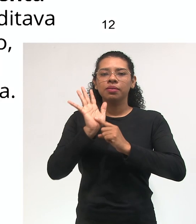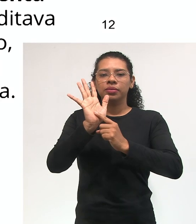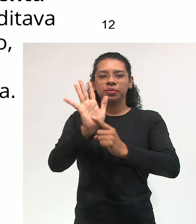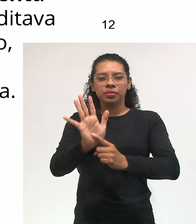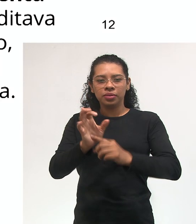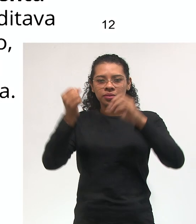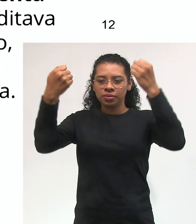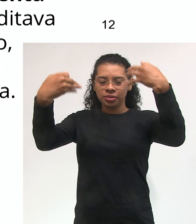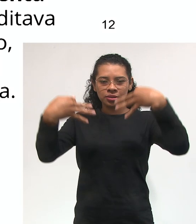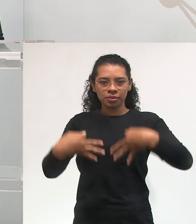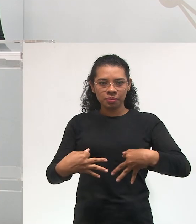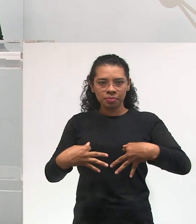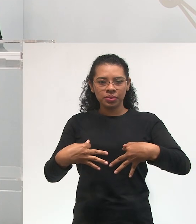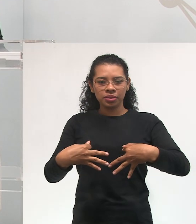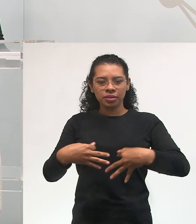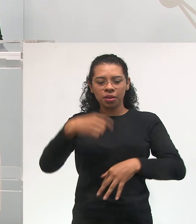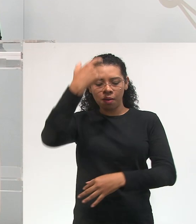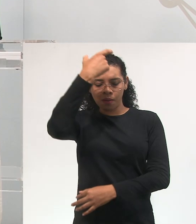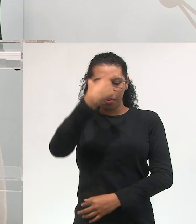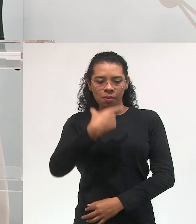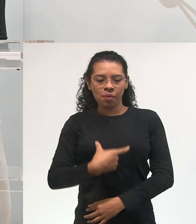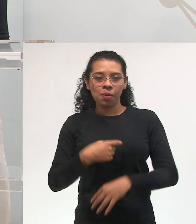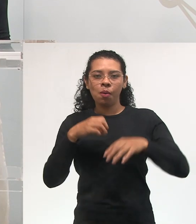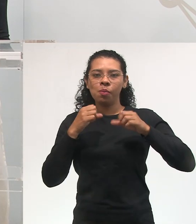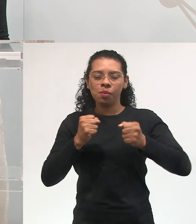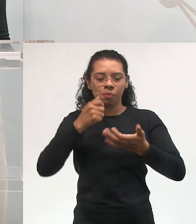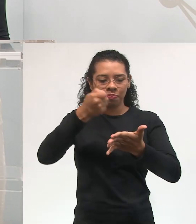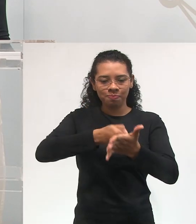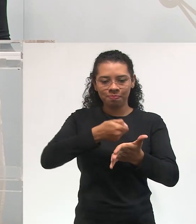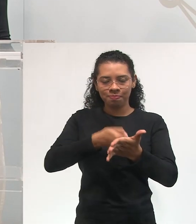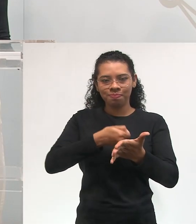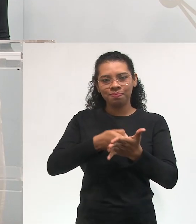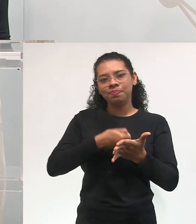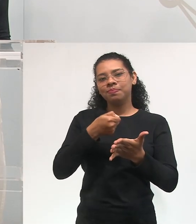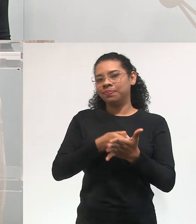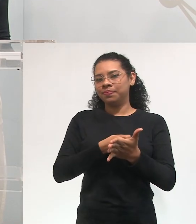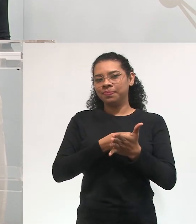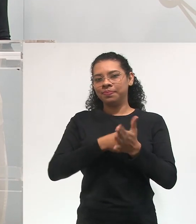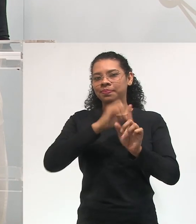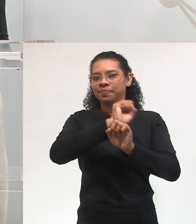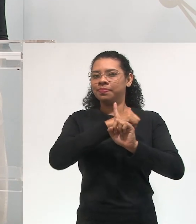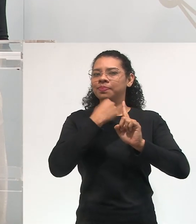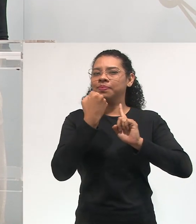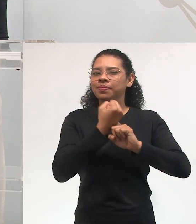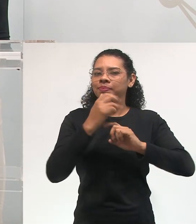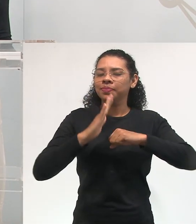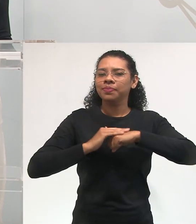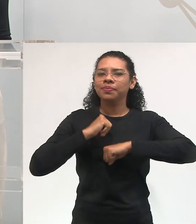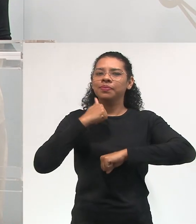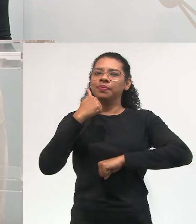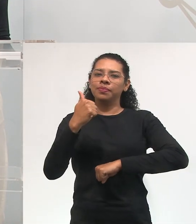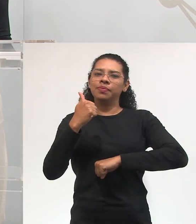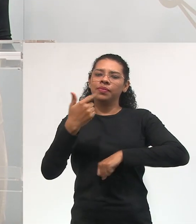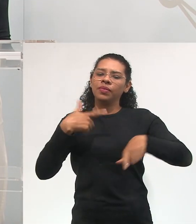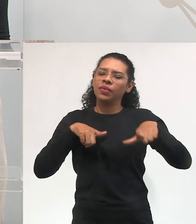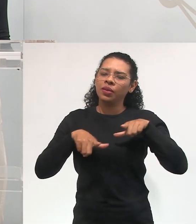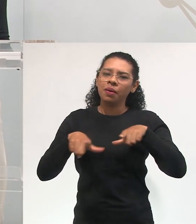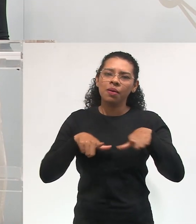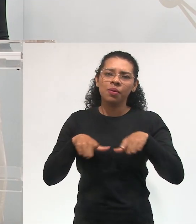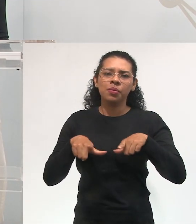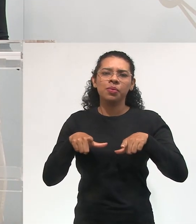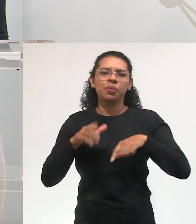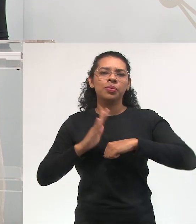pode se emancipar, né? Ele pode lutar por uma sociedade mais justa, ele pode lutar por um trabalho, né,